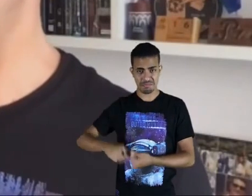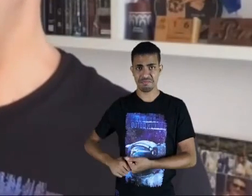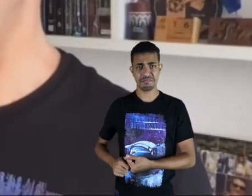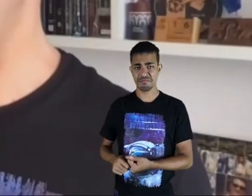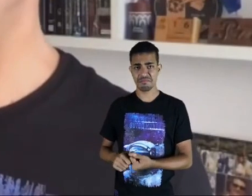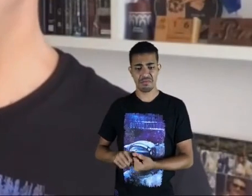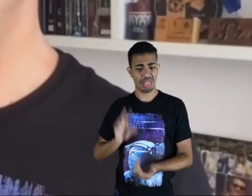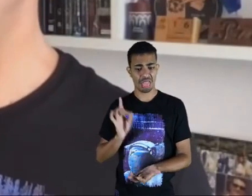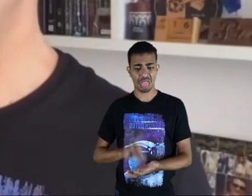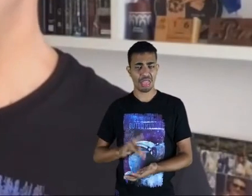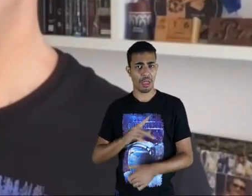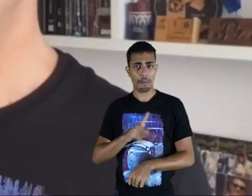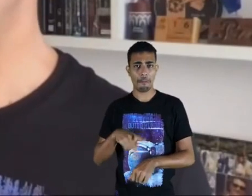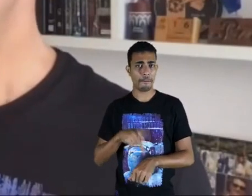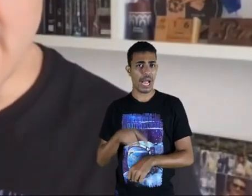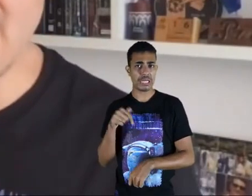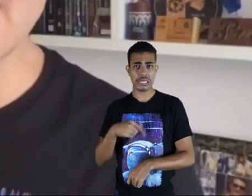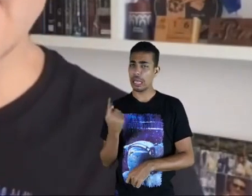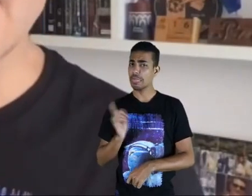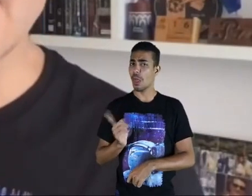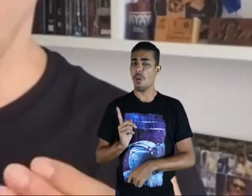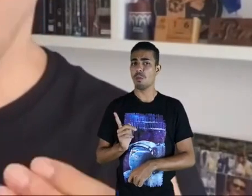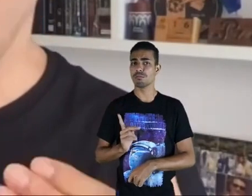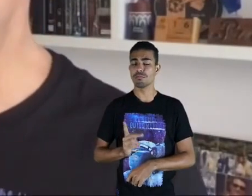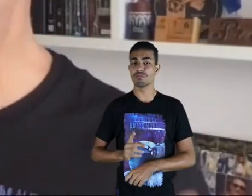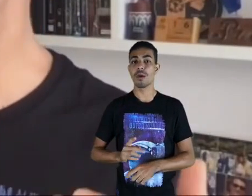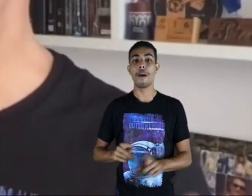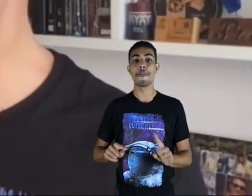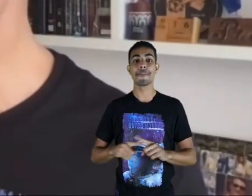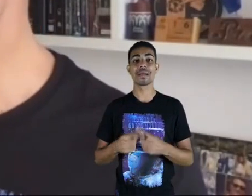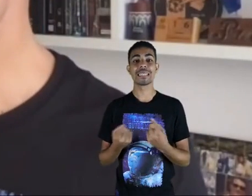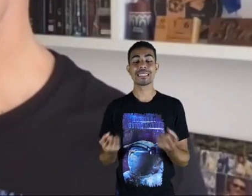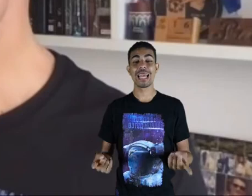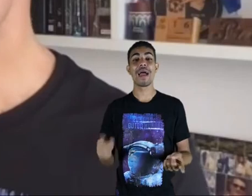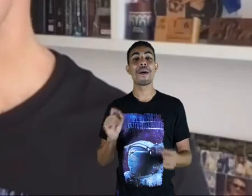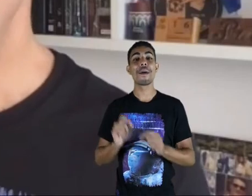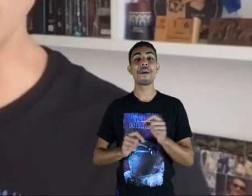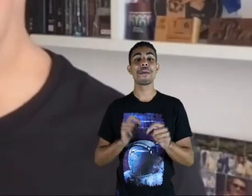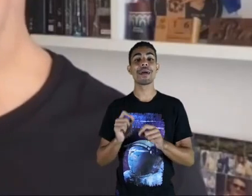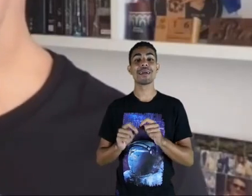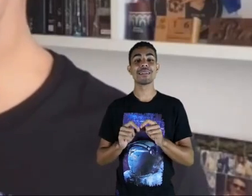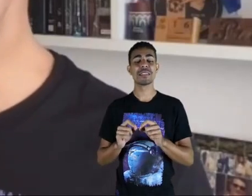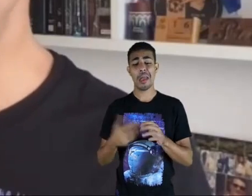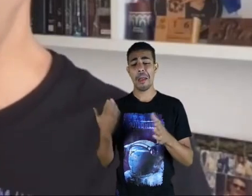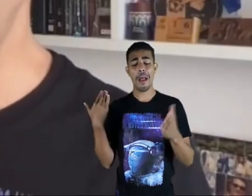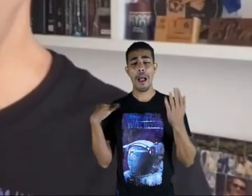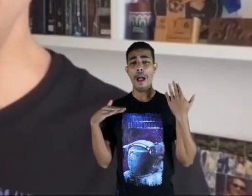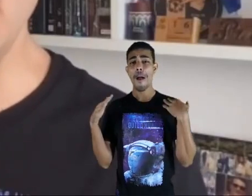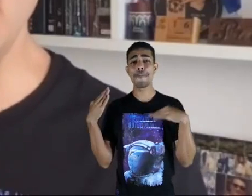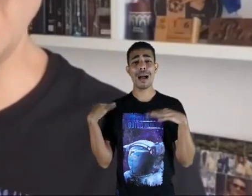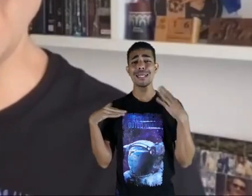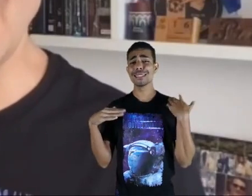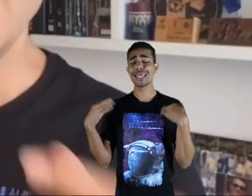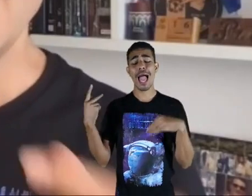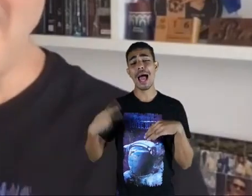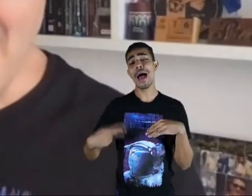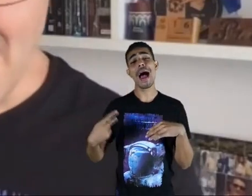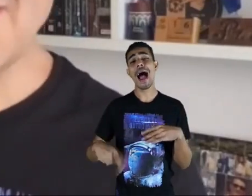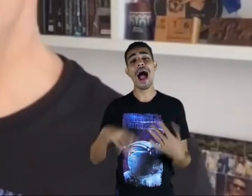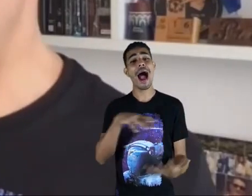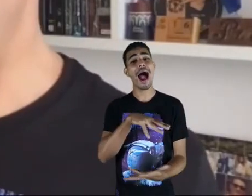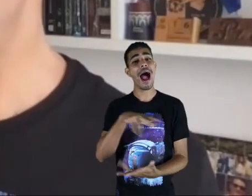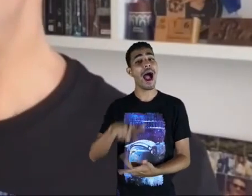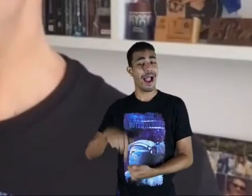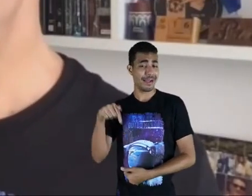sua verdadeira pátria, mas que eles eram apenas forasteiros de visita